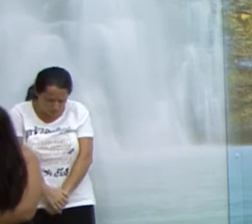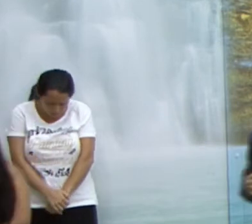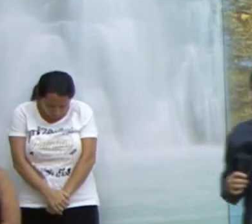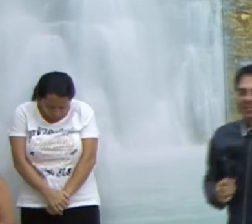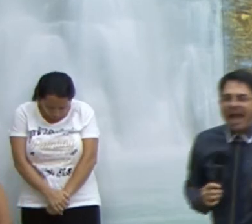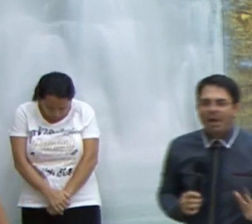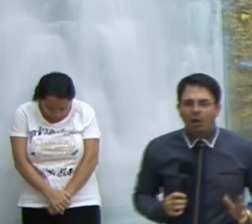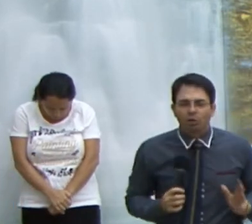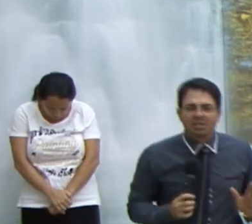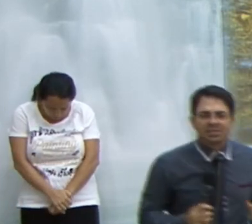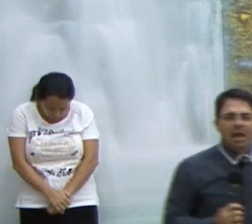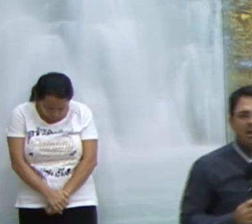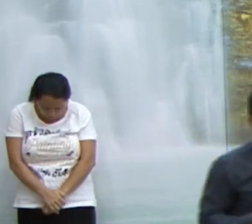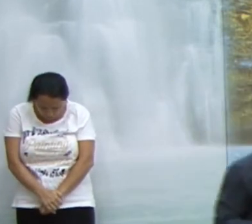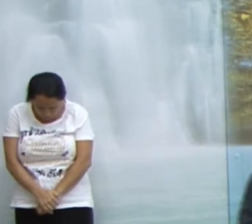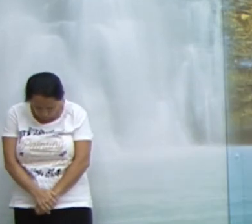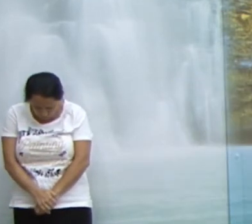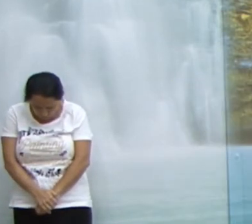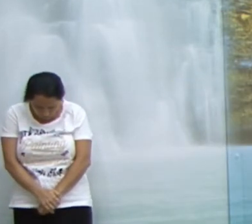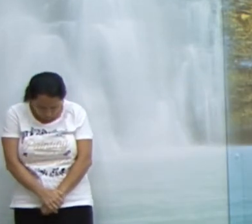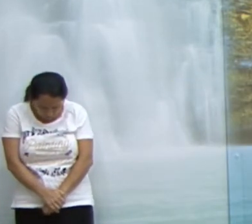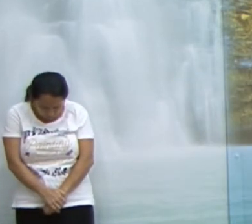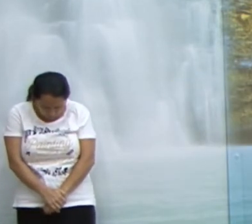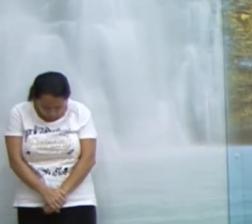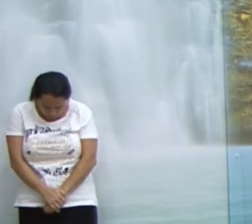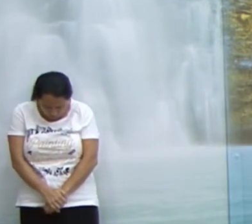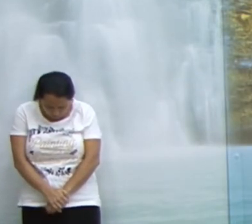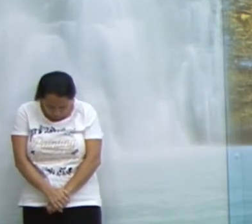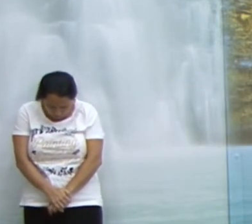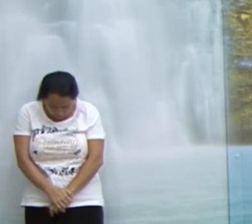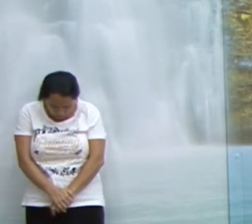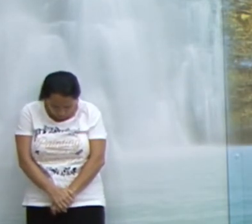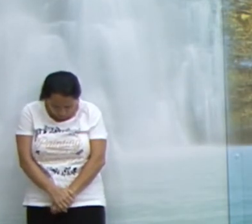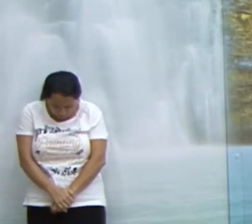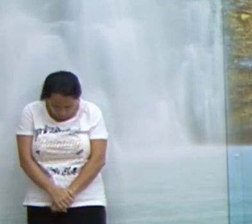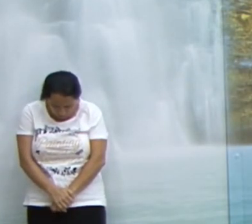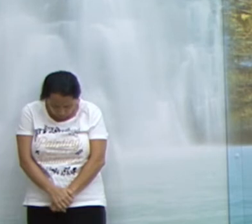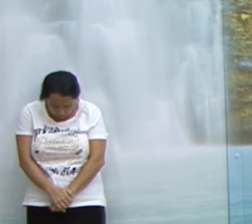rababatu que é sério o que eu estou dizendo nesta noite.